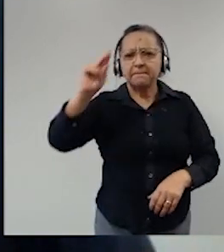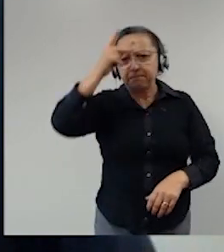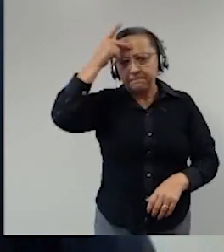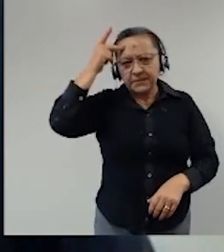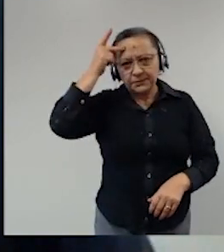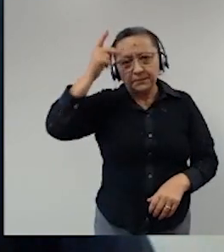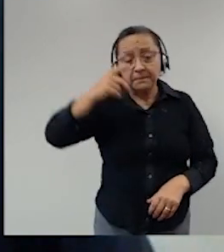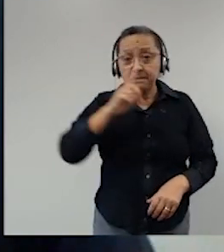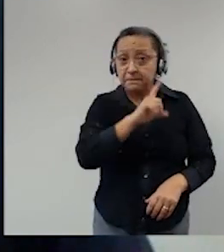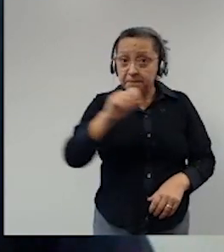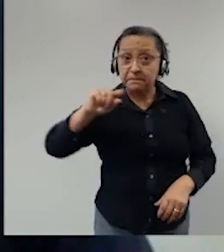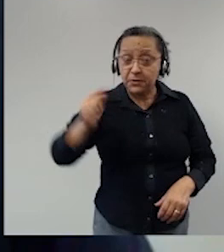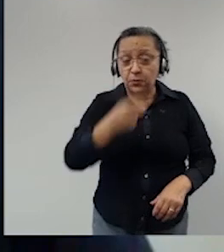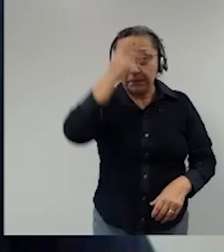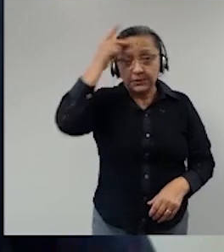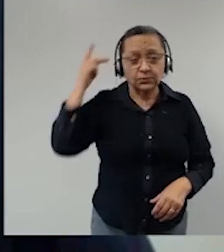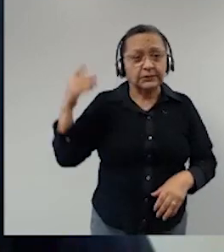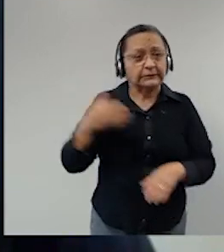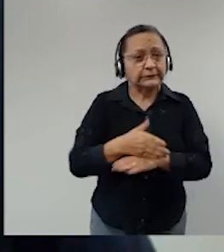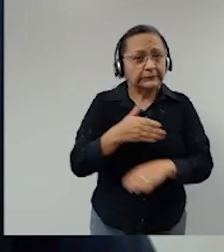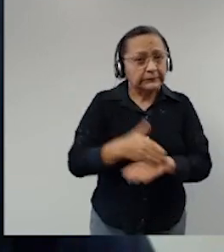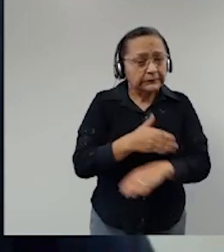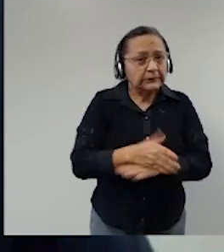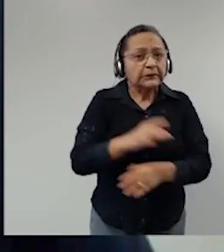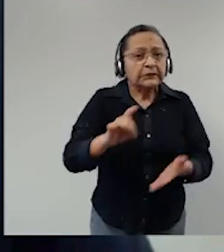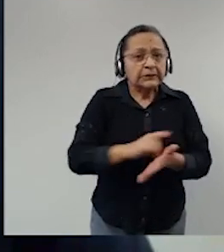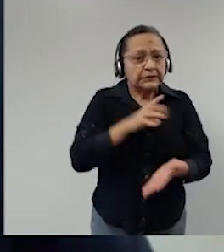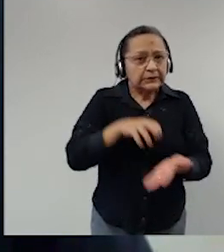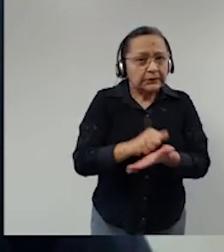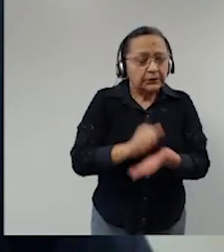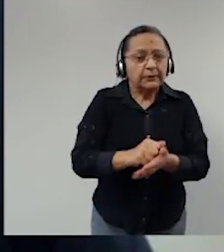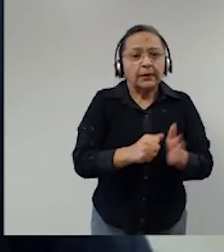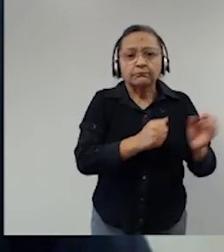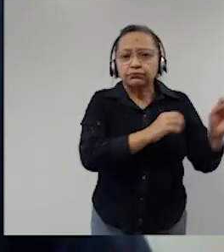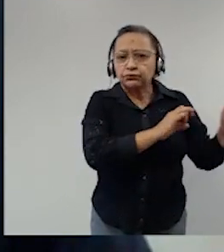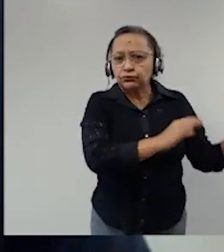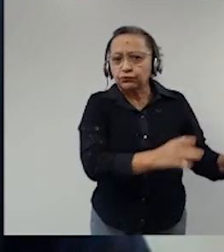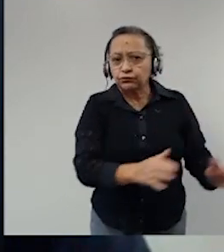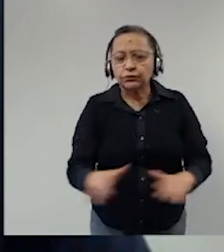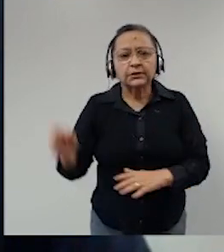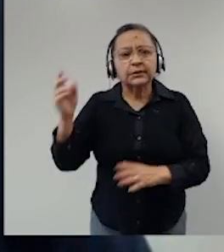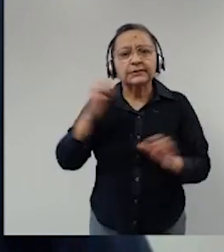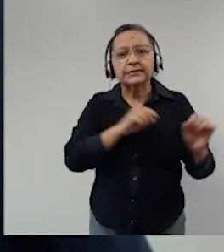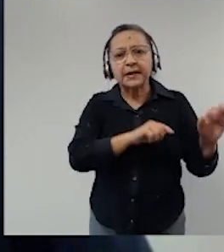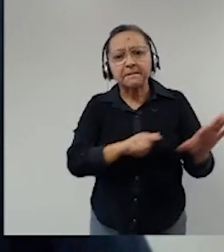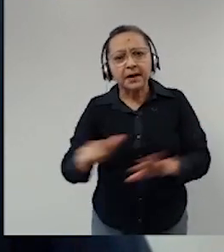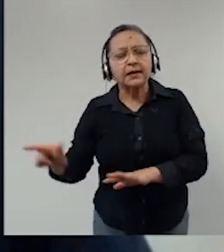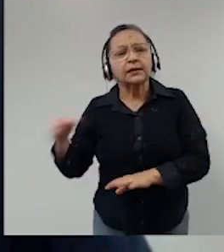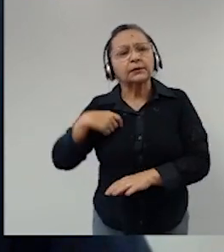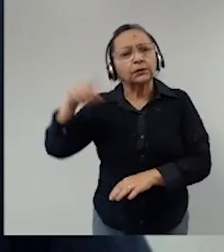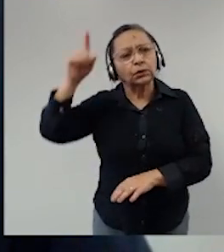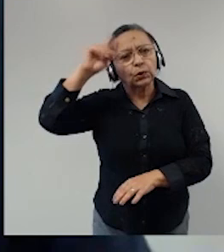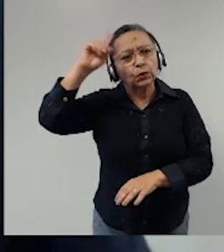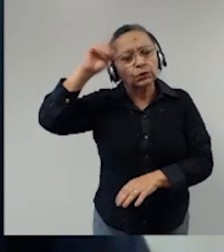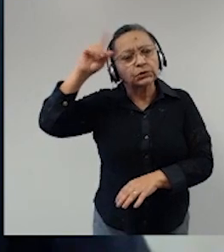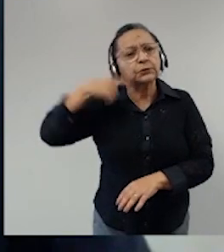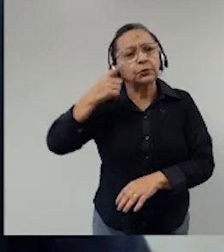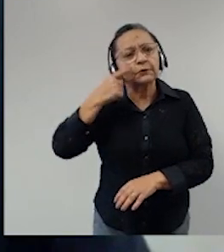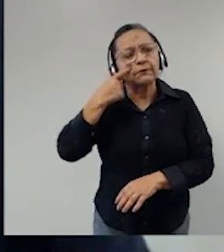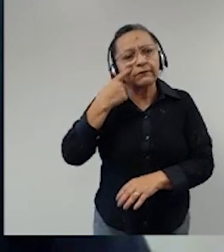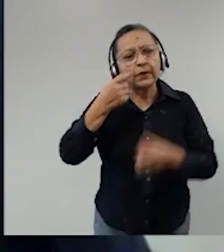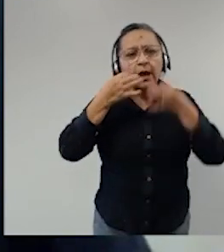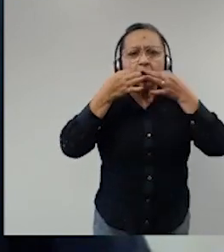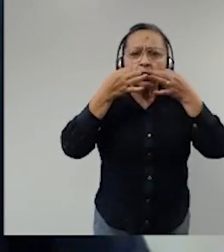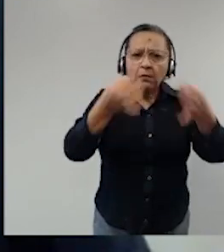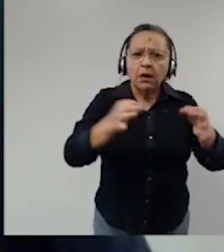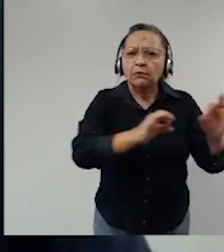com uma participação dinâmica ao longo de toda essa semana. A gente pôde acompanhar a intensidade e a consistência